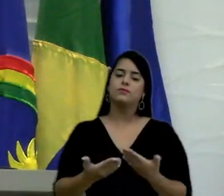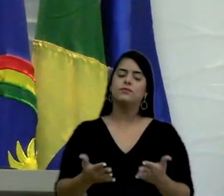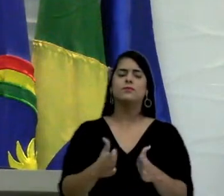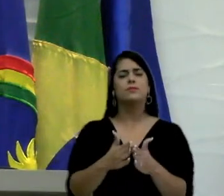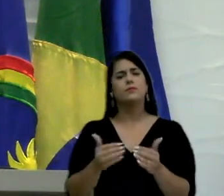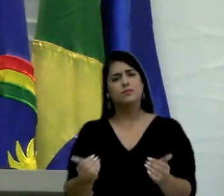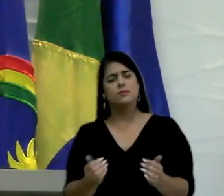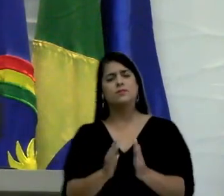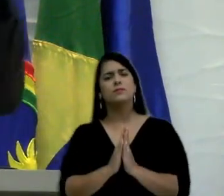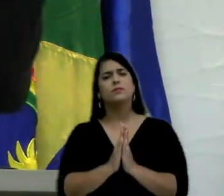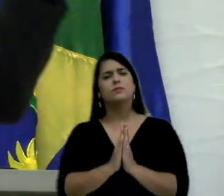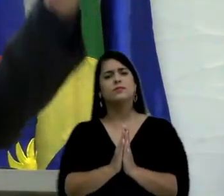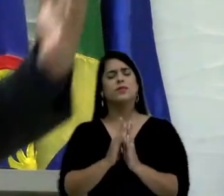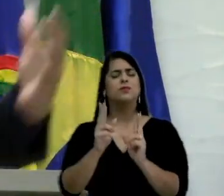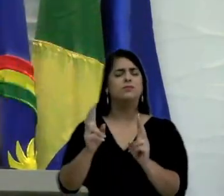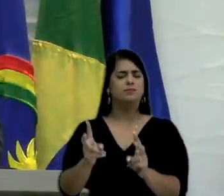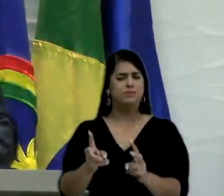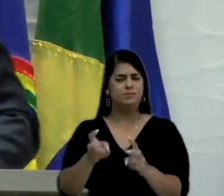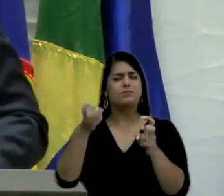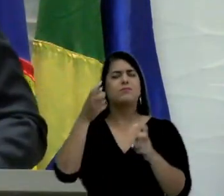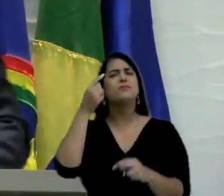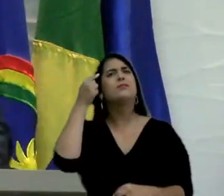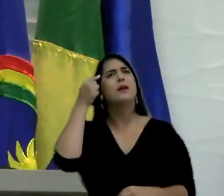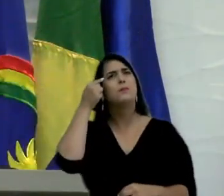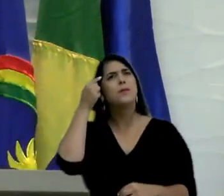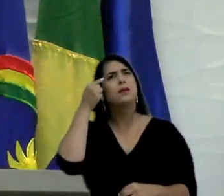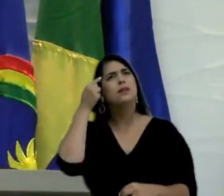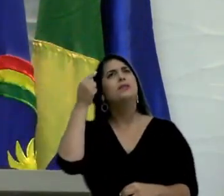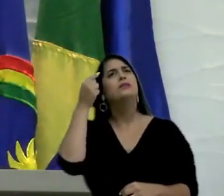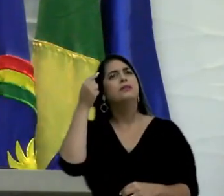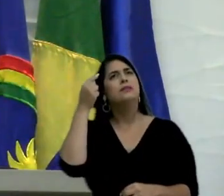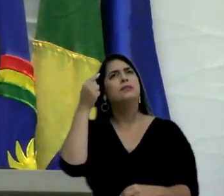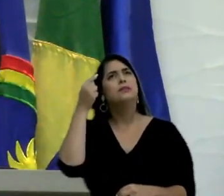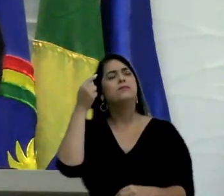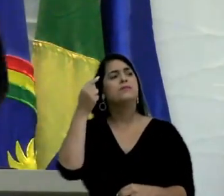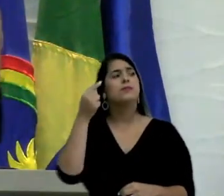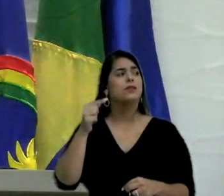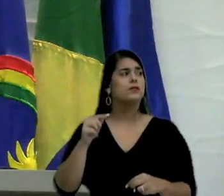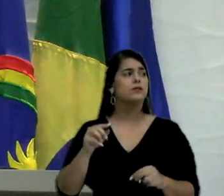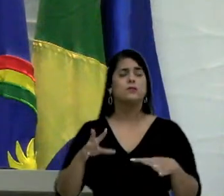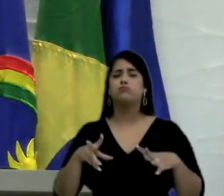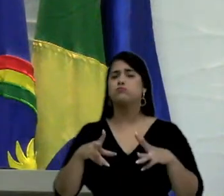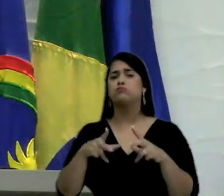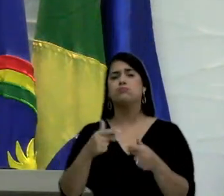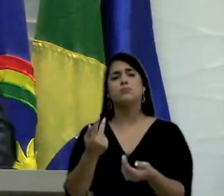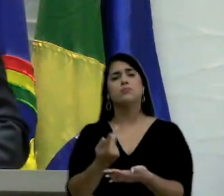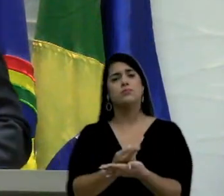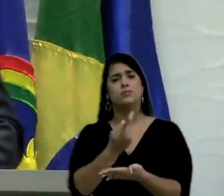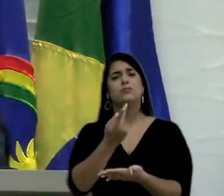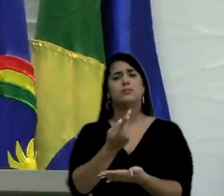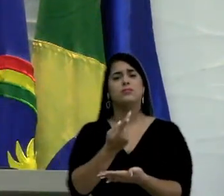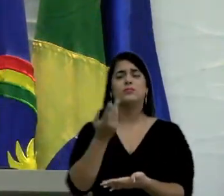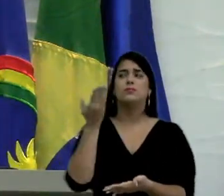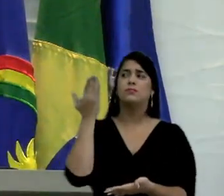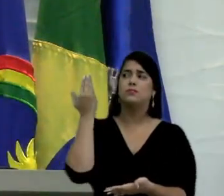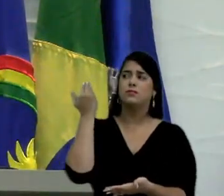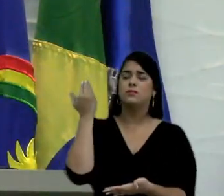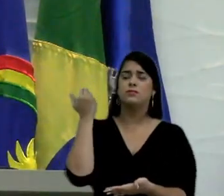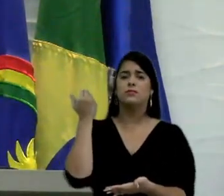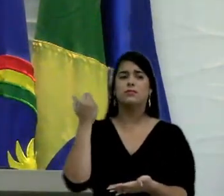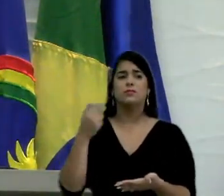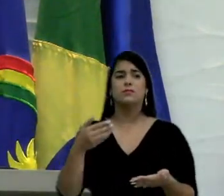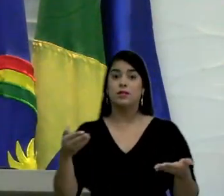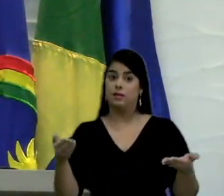encarecidamente analisem todo o contexto analisem tudo que aconteceu no nosso município no passado e tudo que